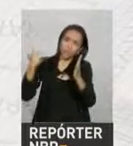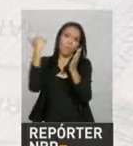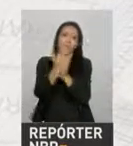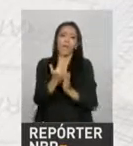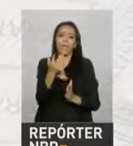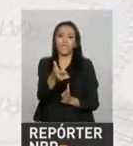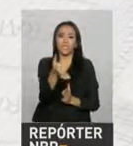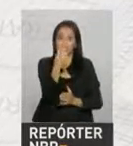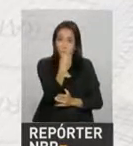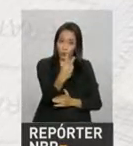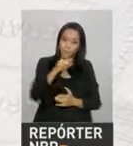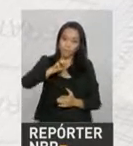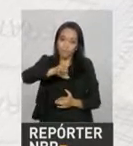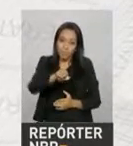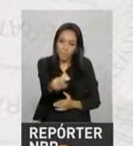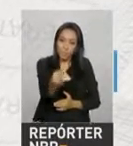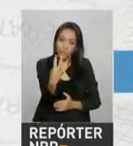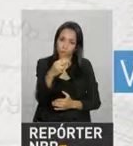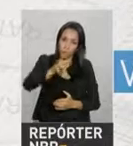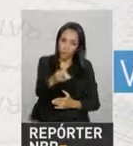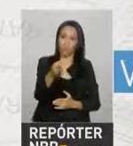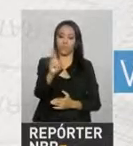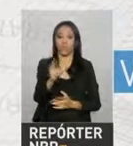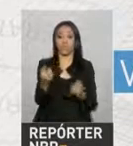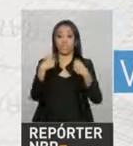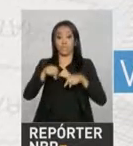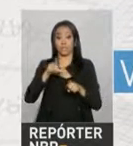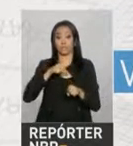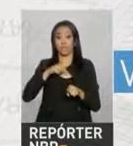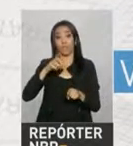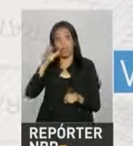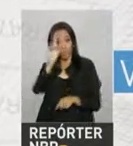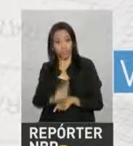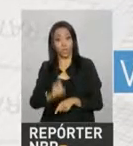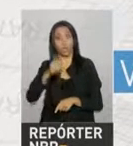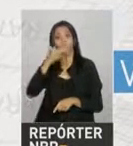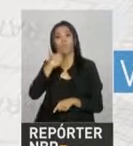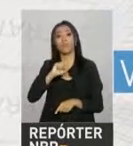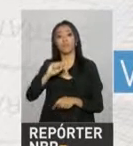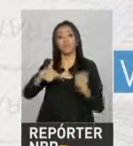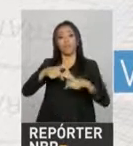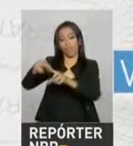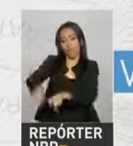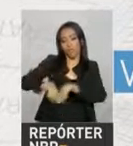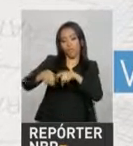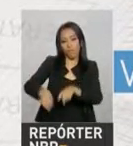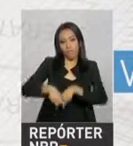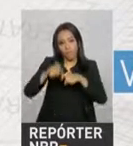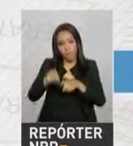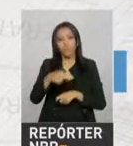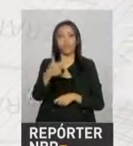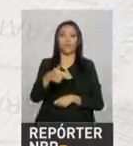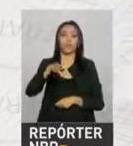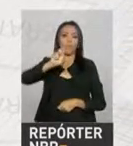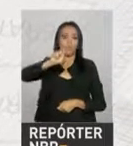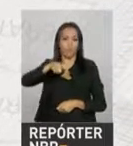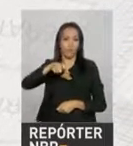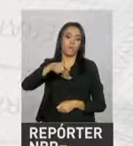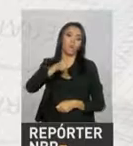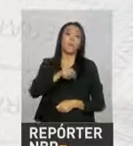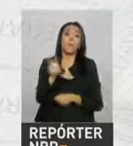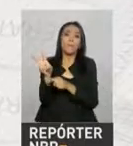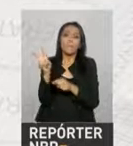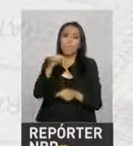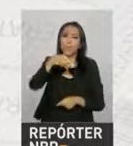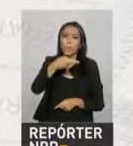a 2 milhões de reais os produtores rurais também vão ser beneficiados com a versão agro do cartão o micro pequeno